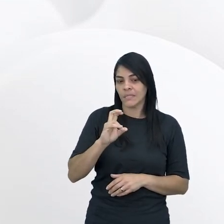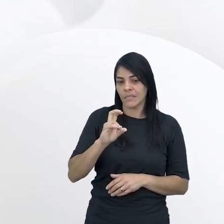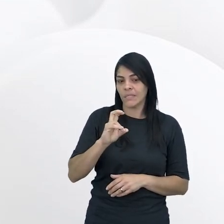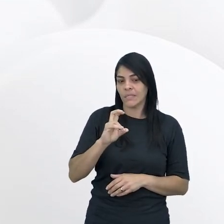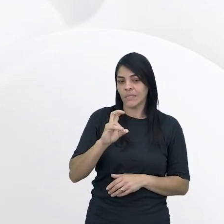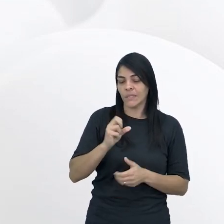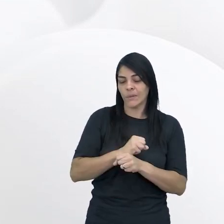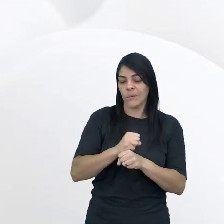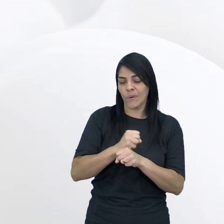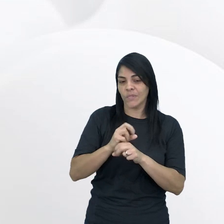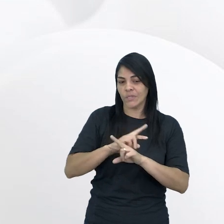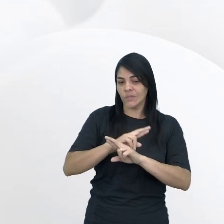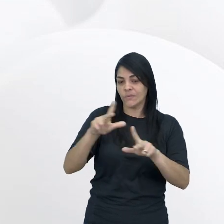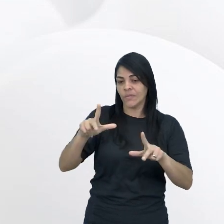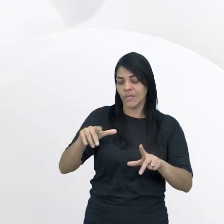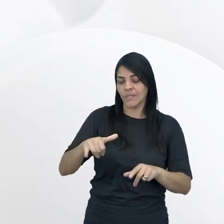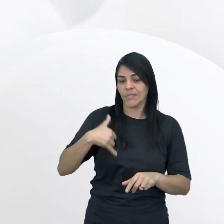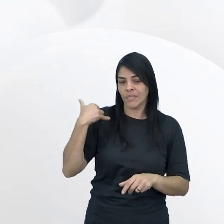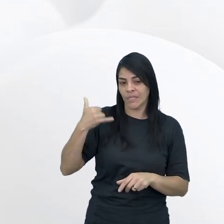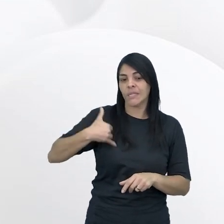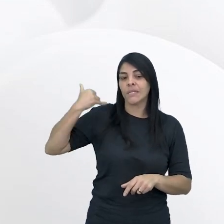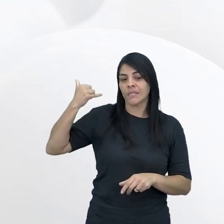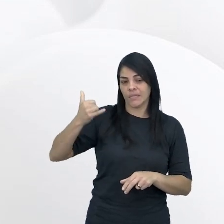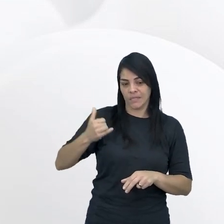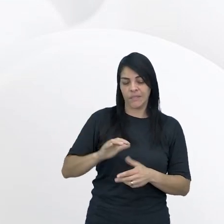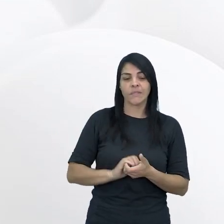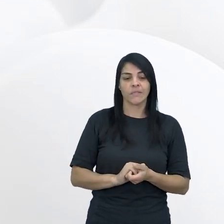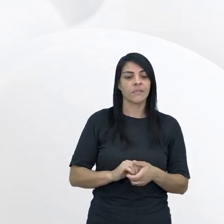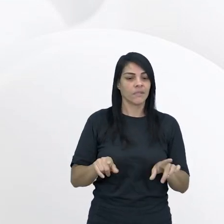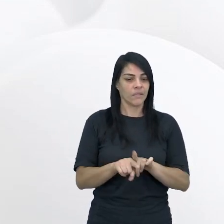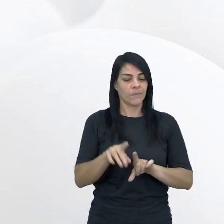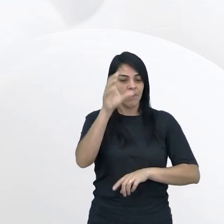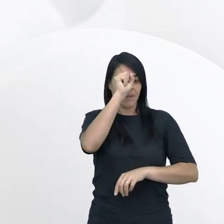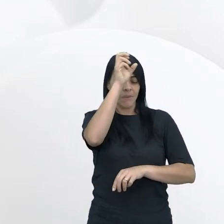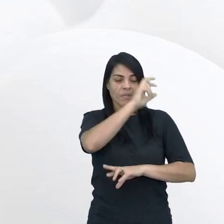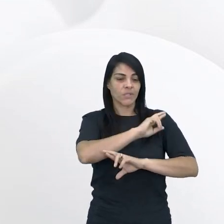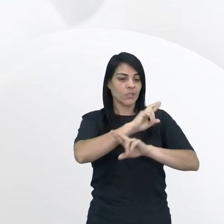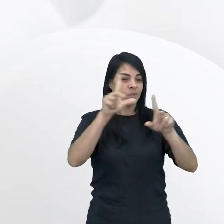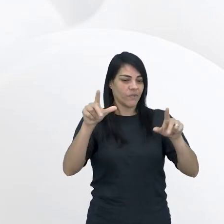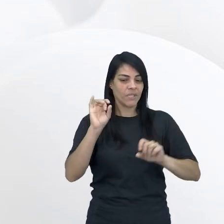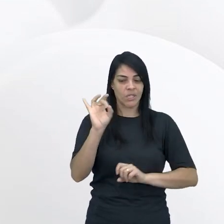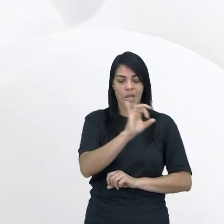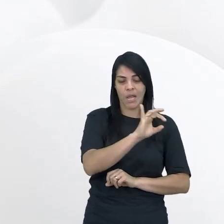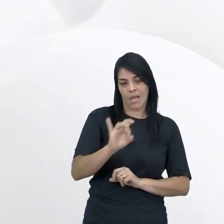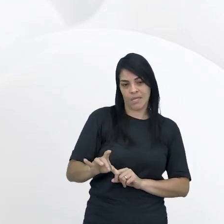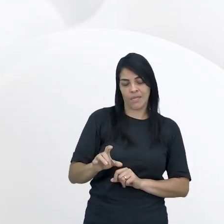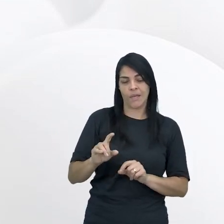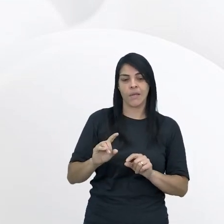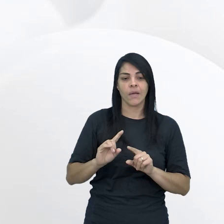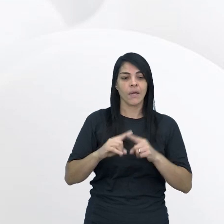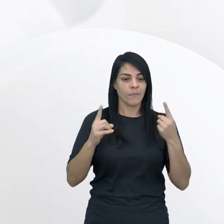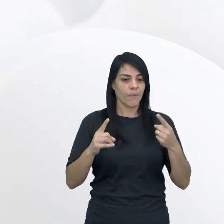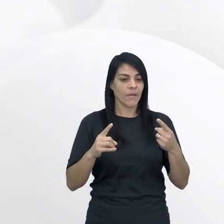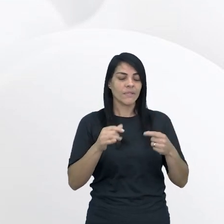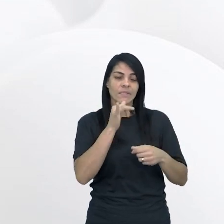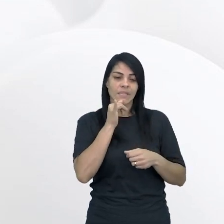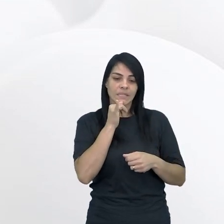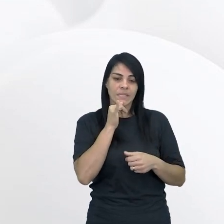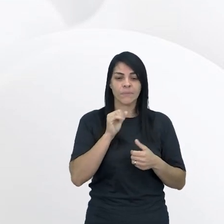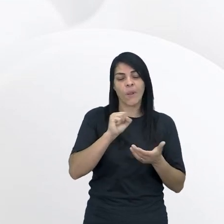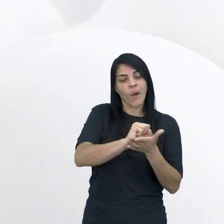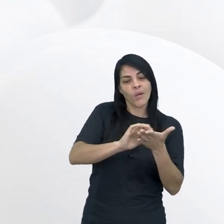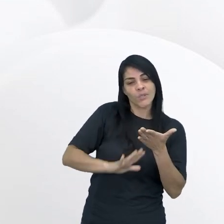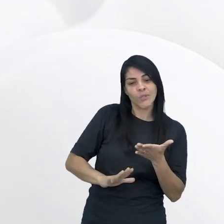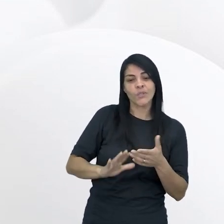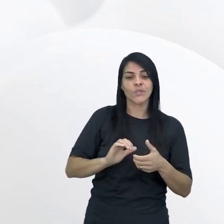e temos diferentes ritmos de aprendizagem, certo? Então, por exemplo, essa